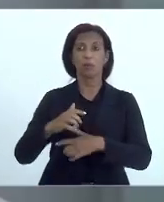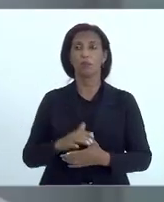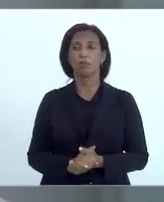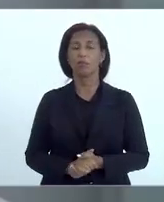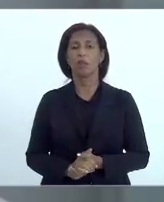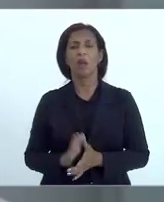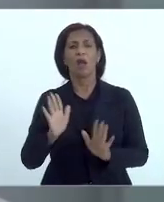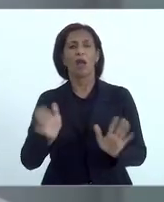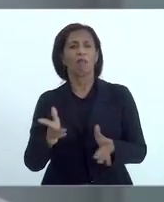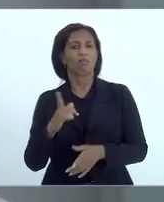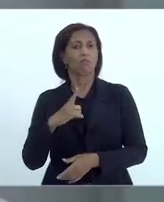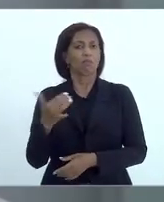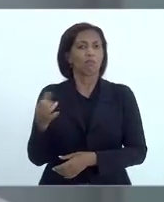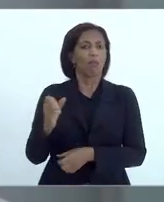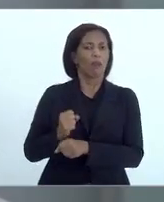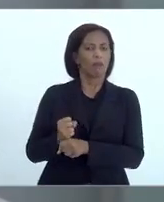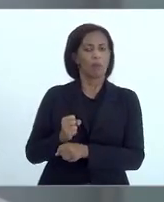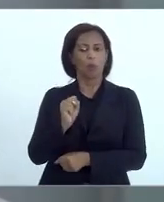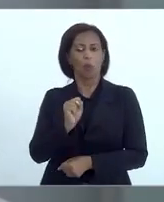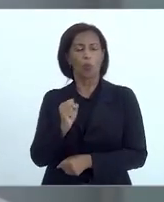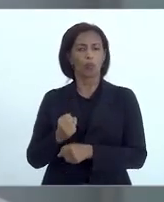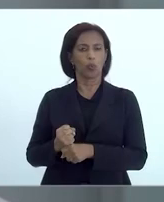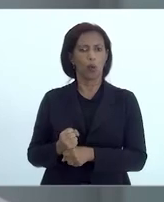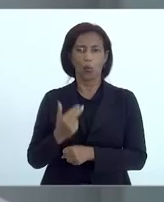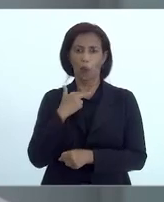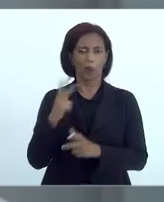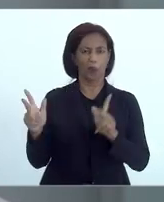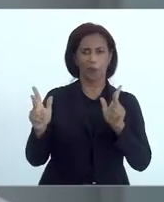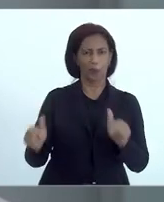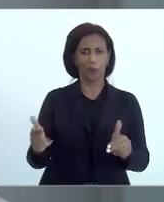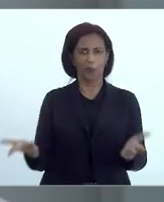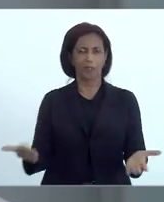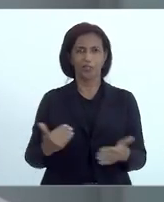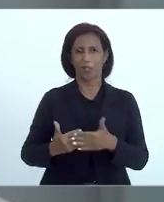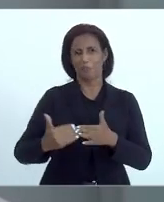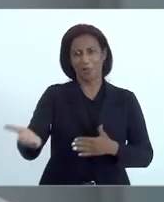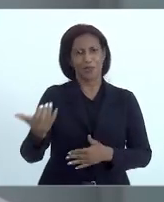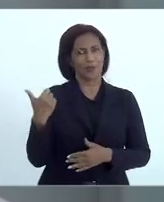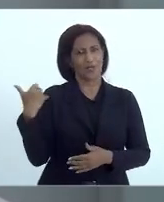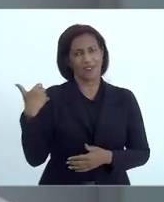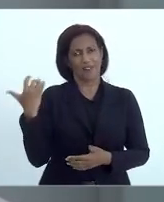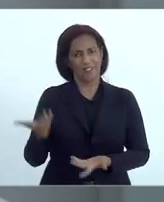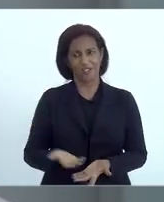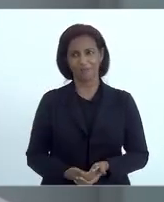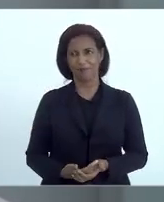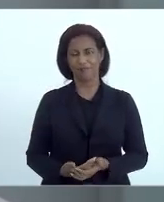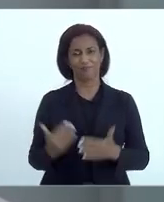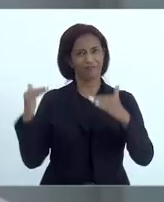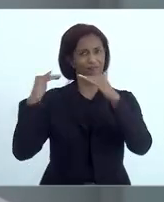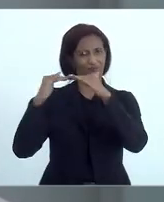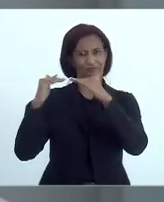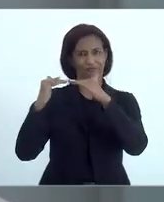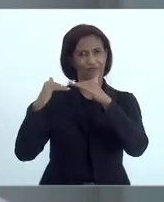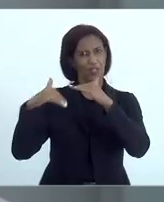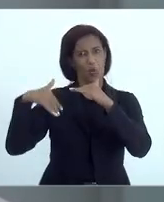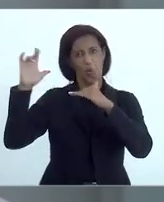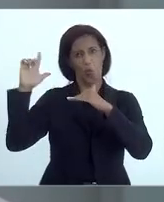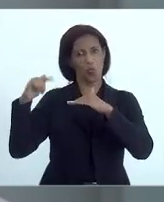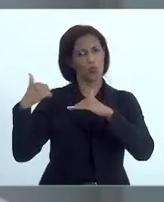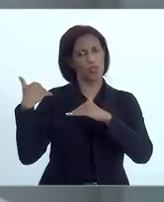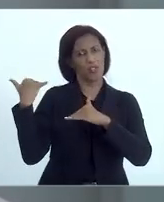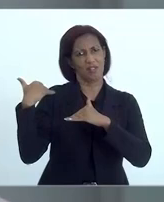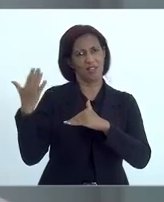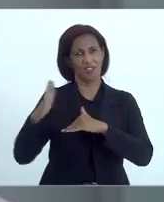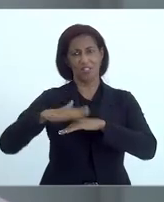cara tem já tem 10 anos oito anos tá se não pode ser o mesmo já passou a idade já passou a idade já já é